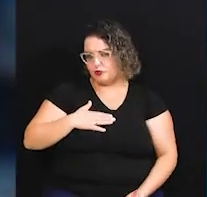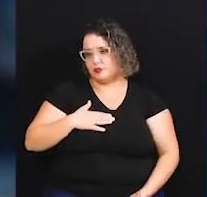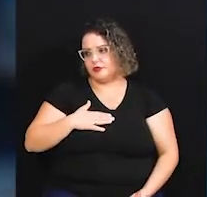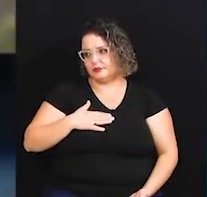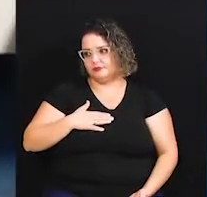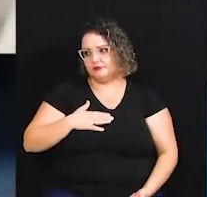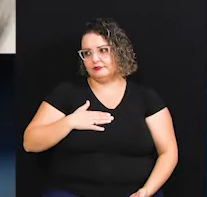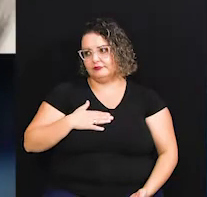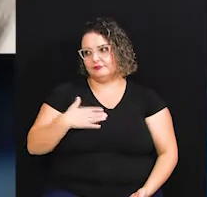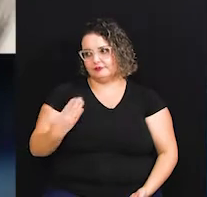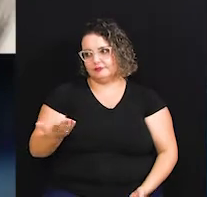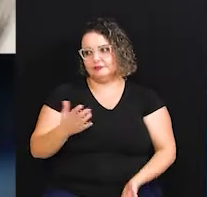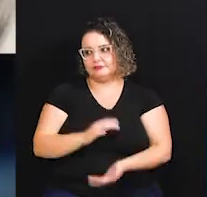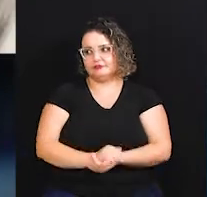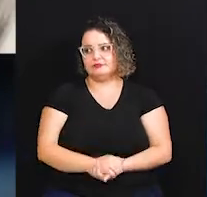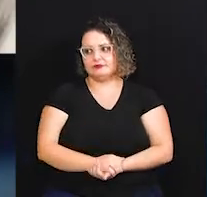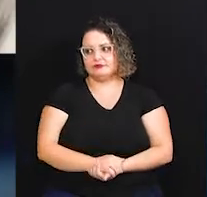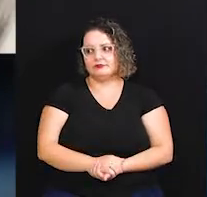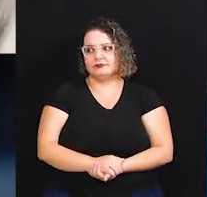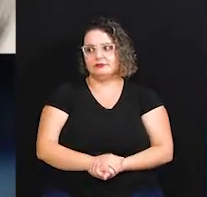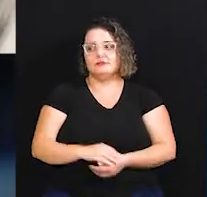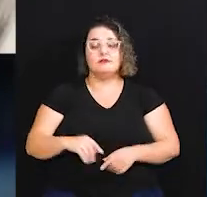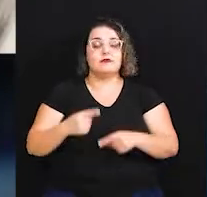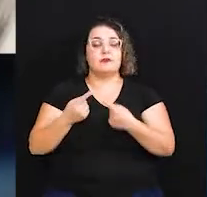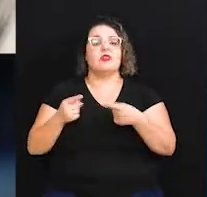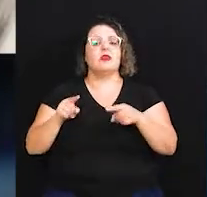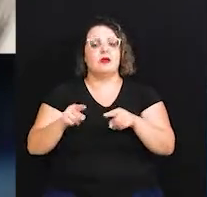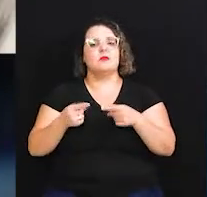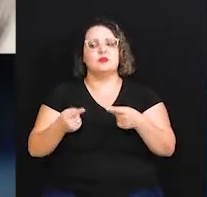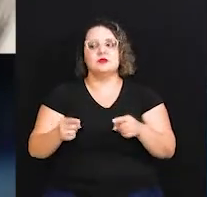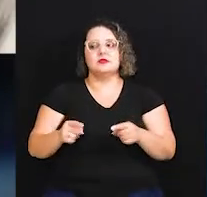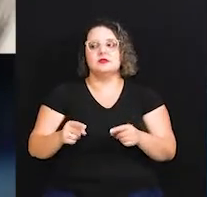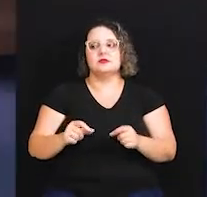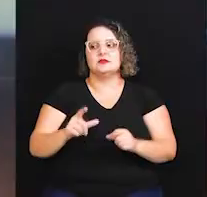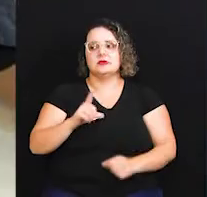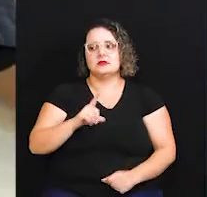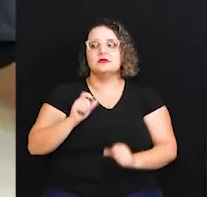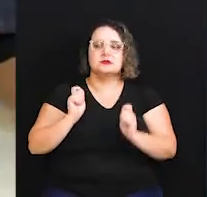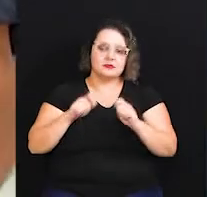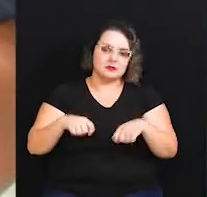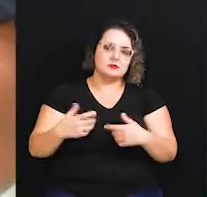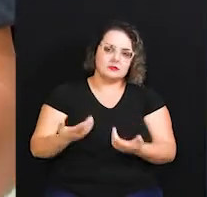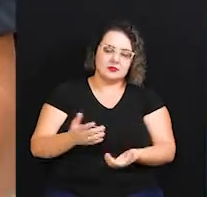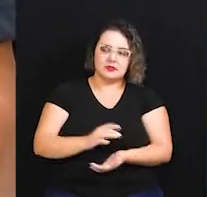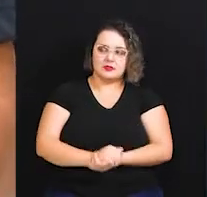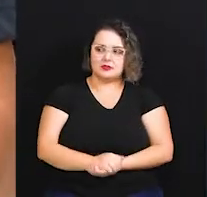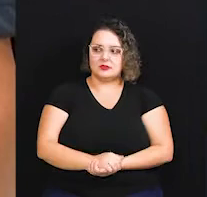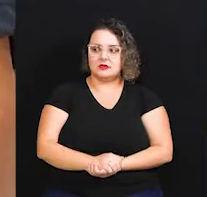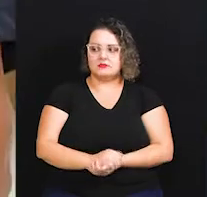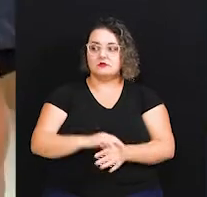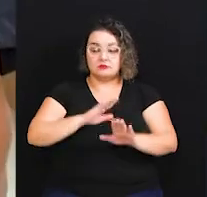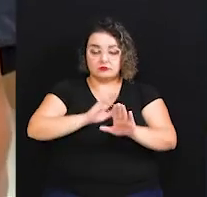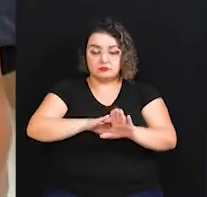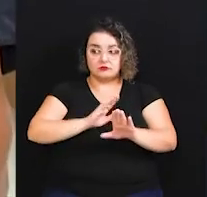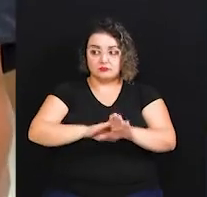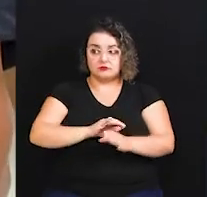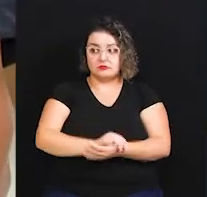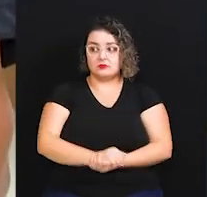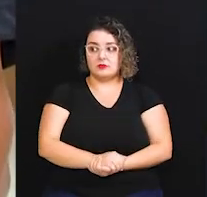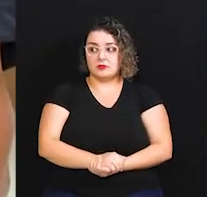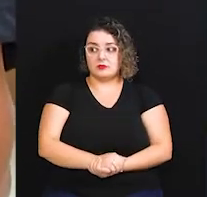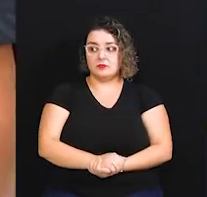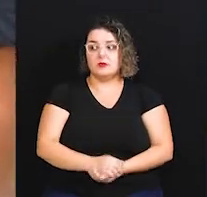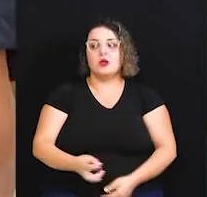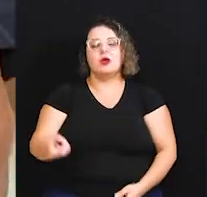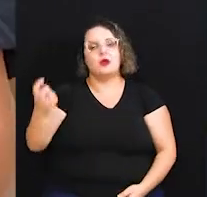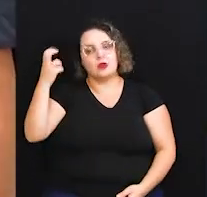comigo. Então, a música, ela tem essa possibilidade, além de ter uma atividade